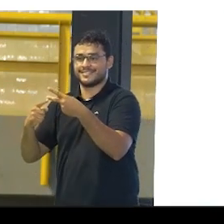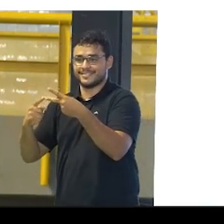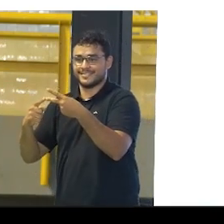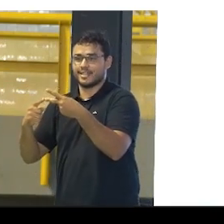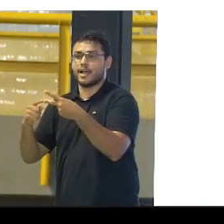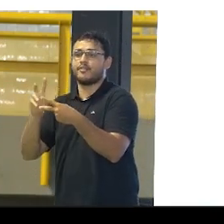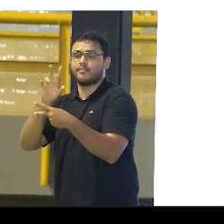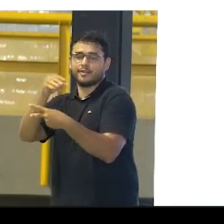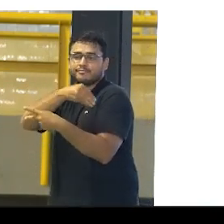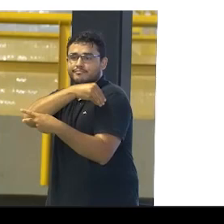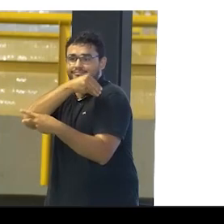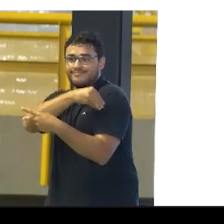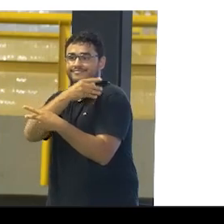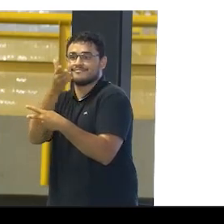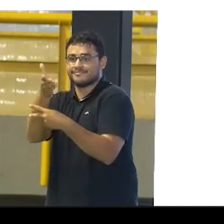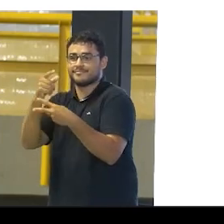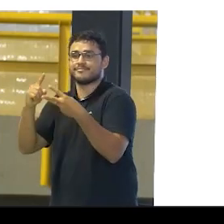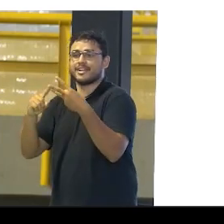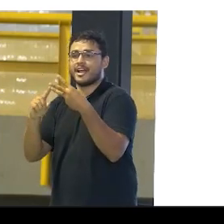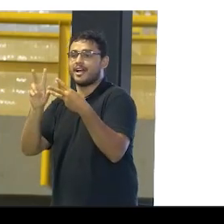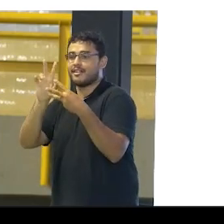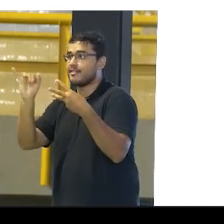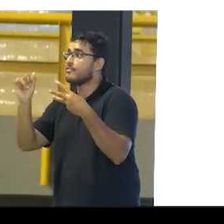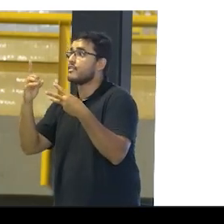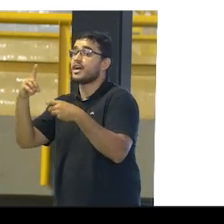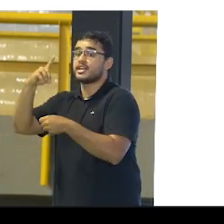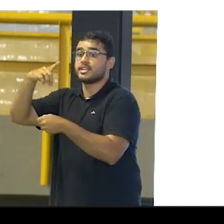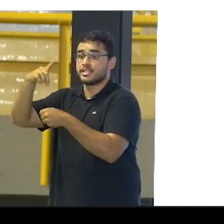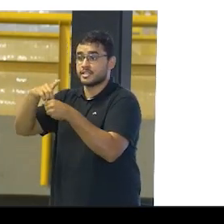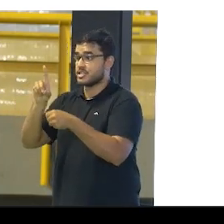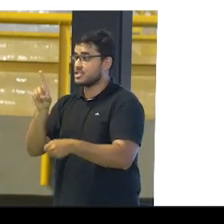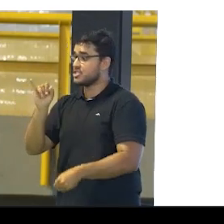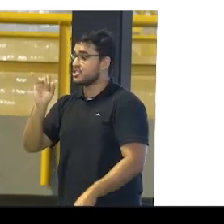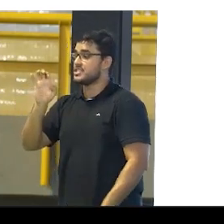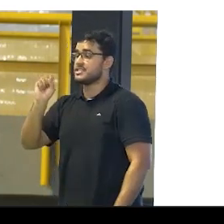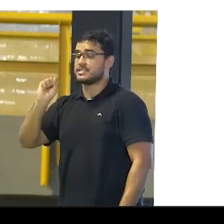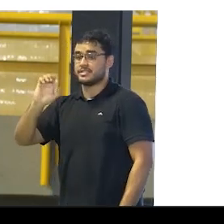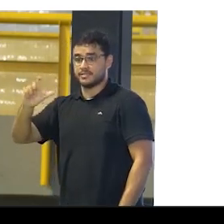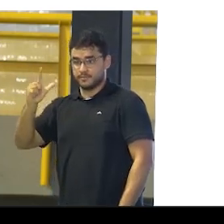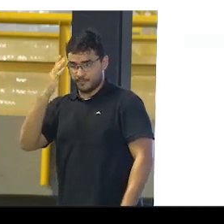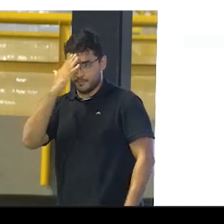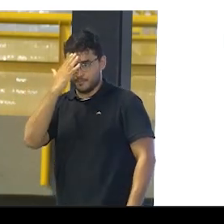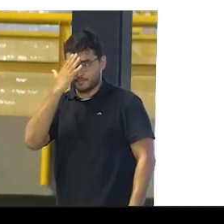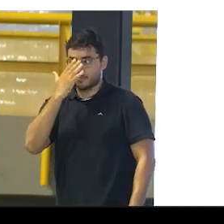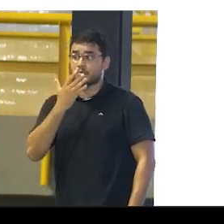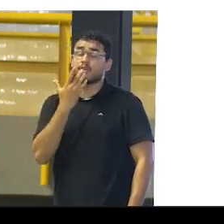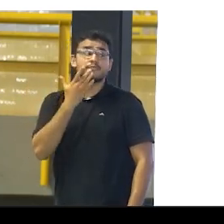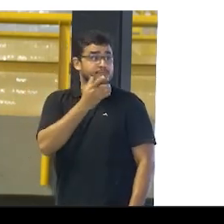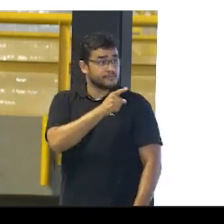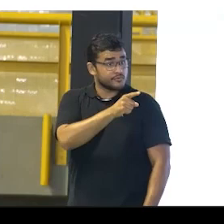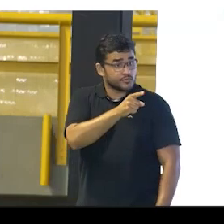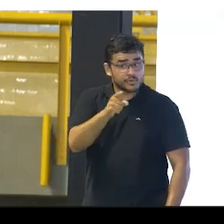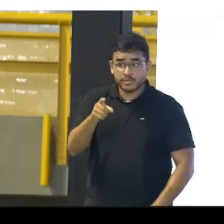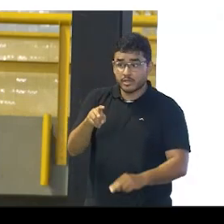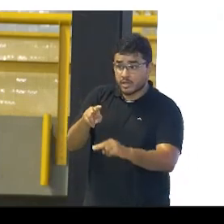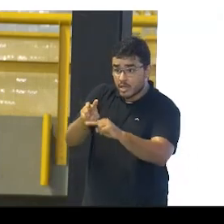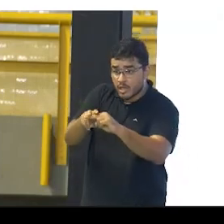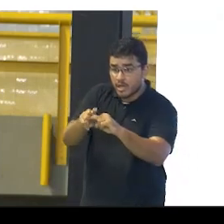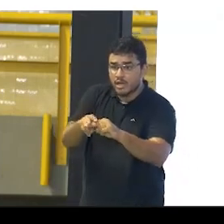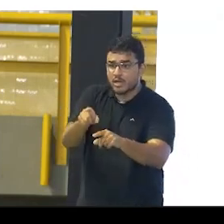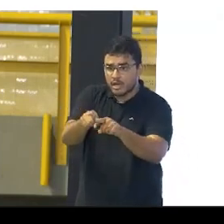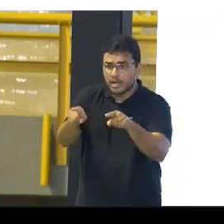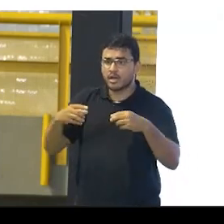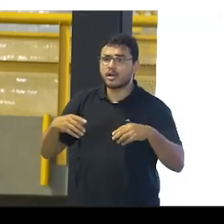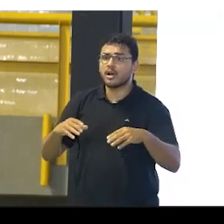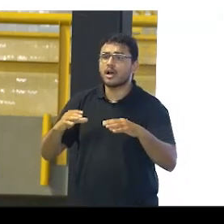XX e continuamos a ter no século XXI. Vocês estão sentados em uma cadeira de plástico